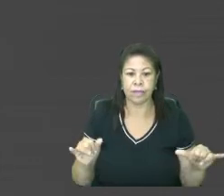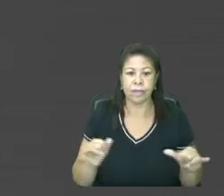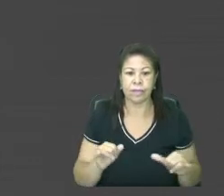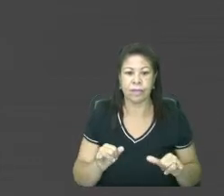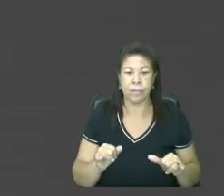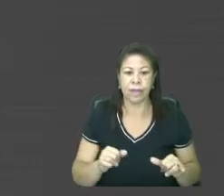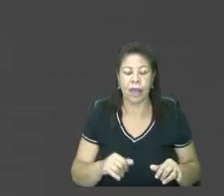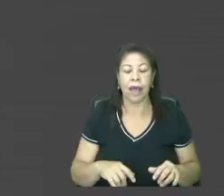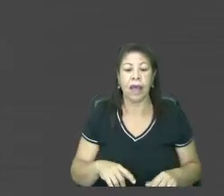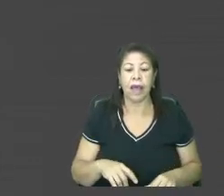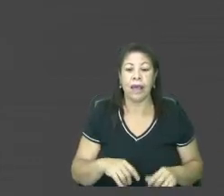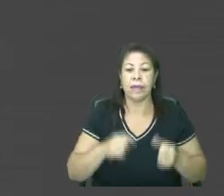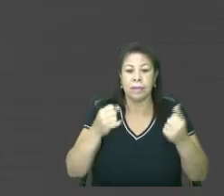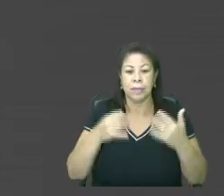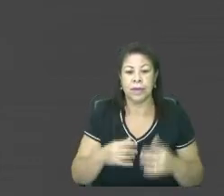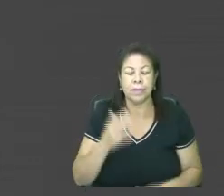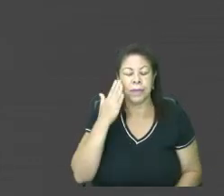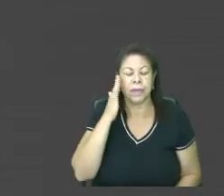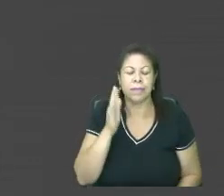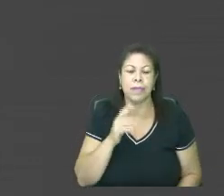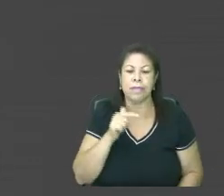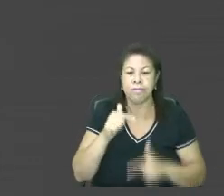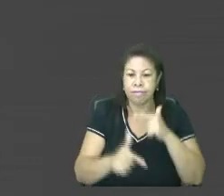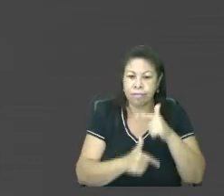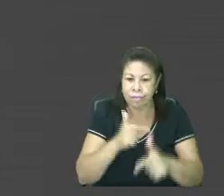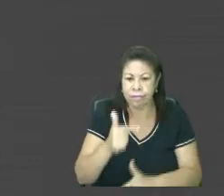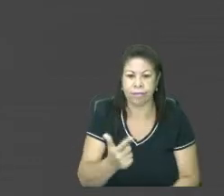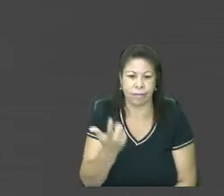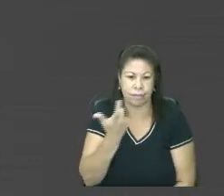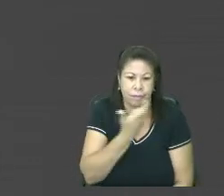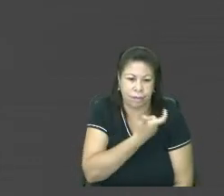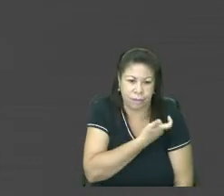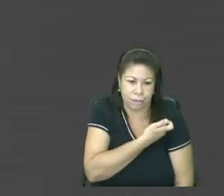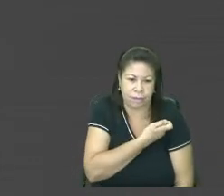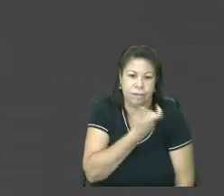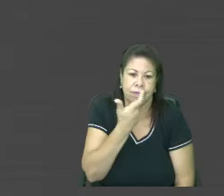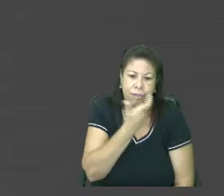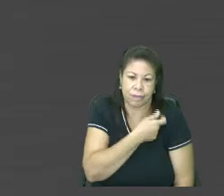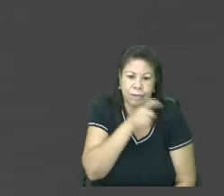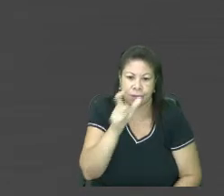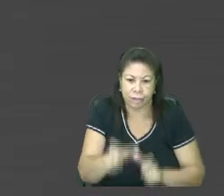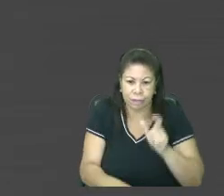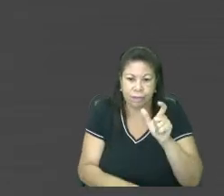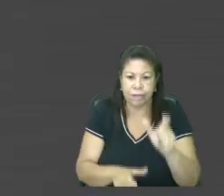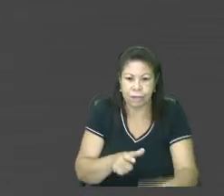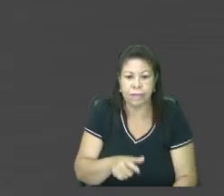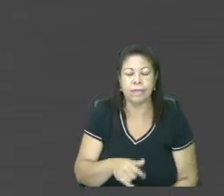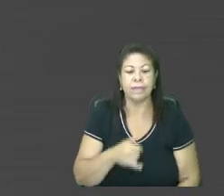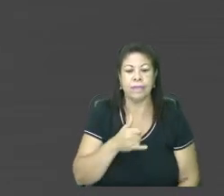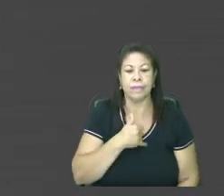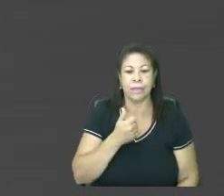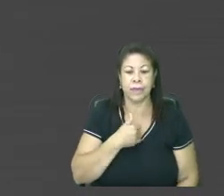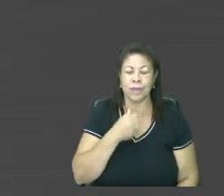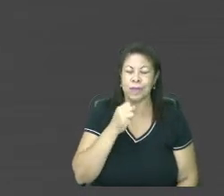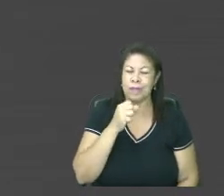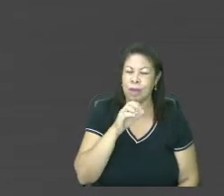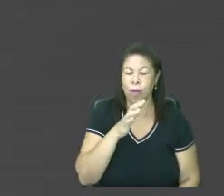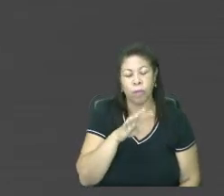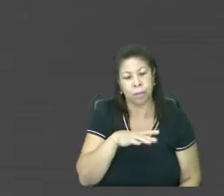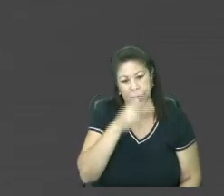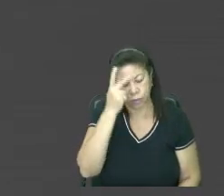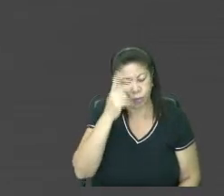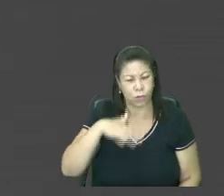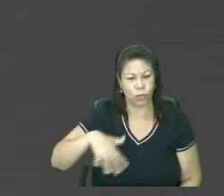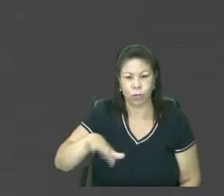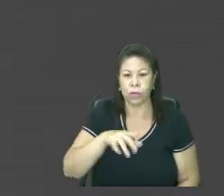cobertura vacinal, né? A gente tem coberturas importantes, acima de 80%, 90%, né? na